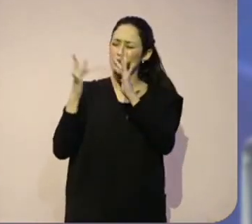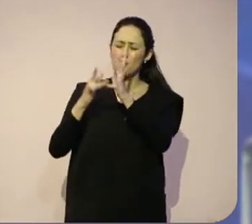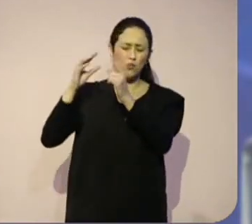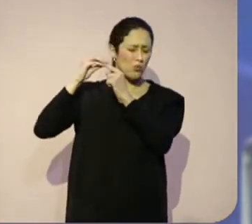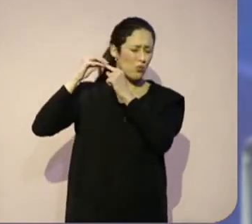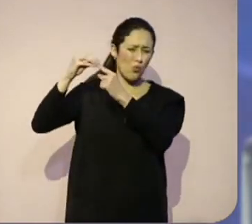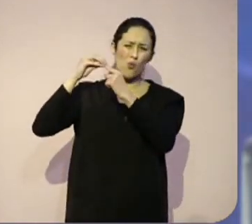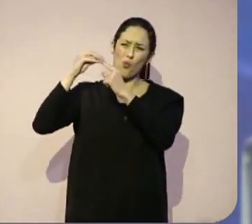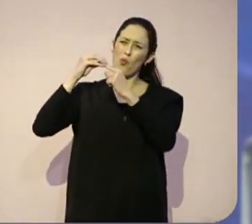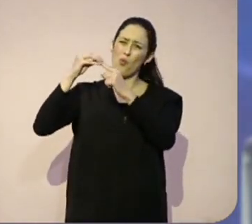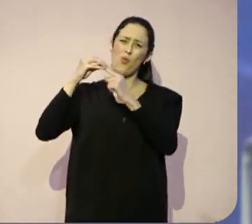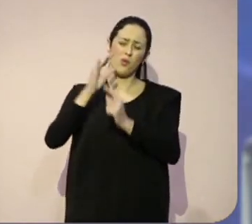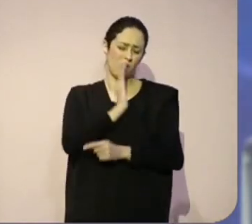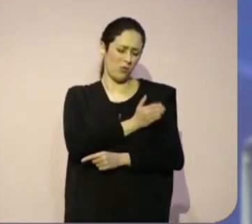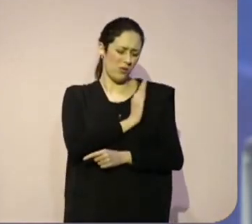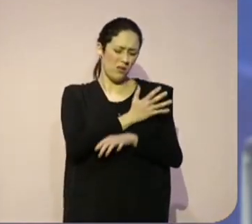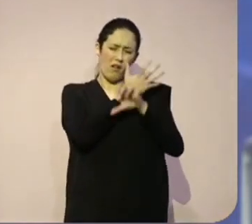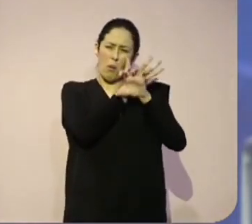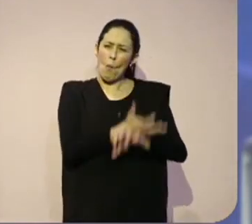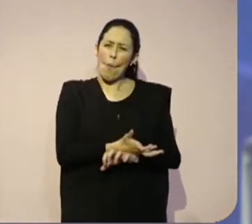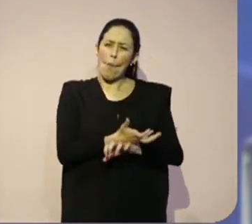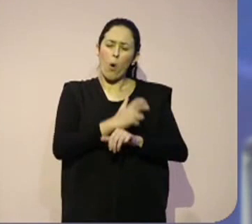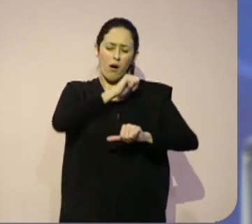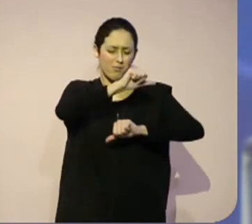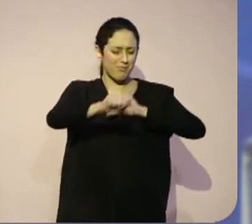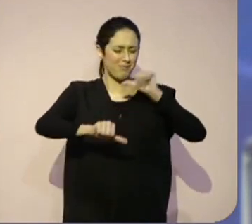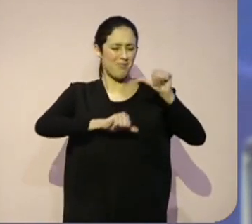o vazio da alma.